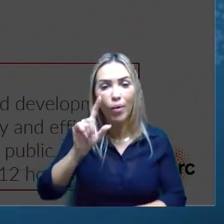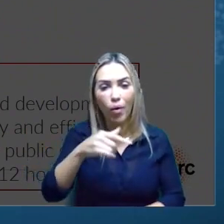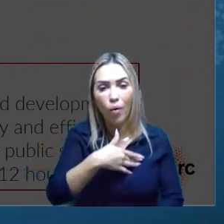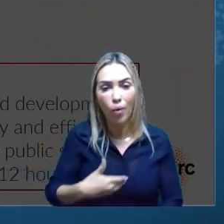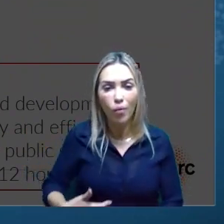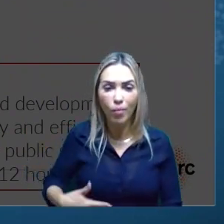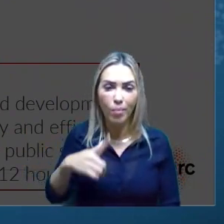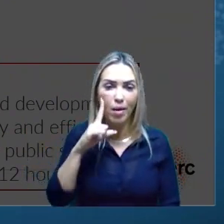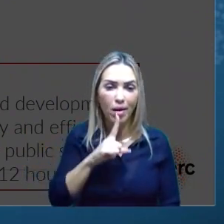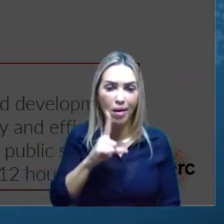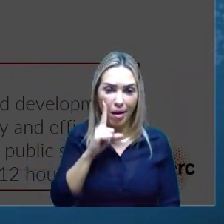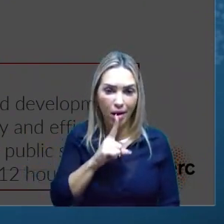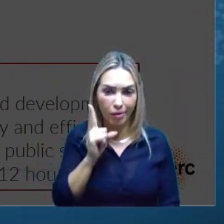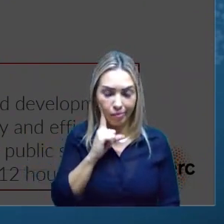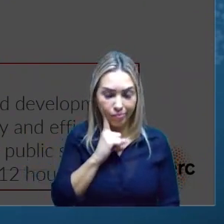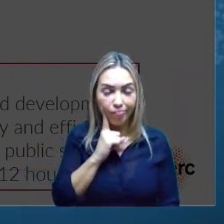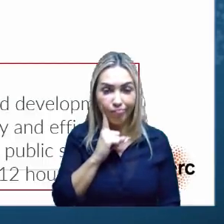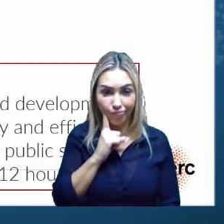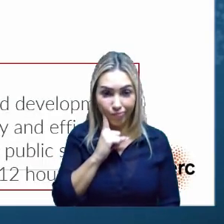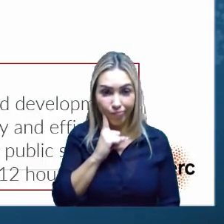americano. Eles